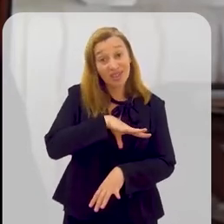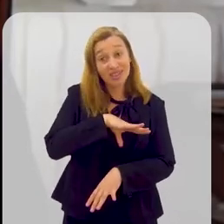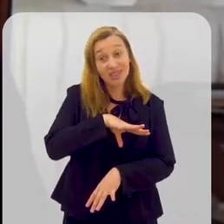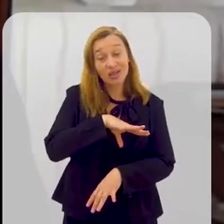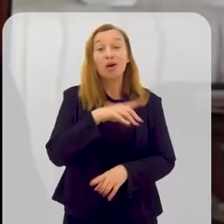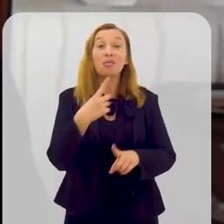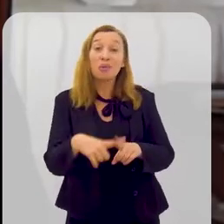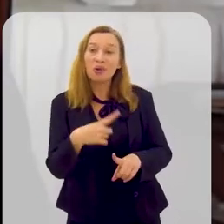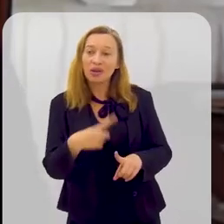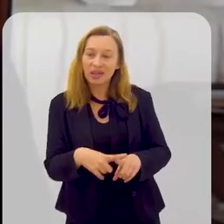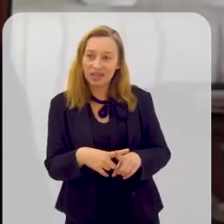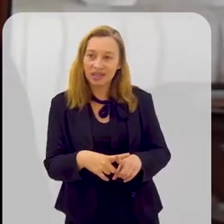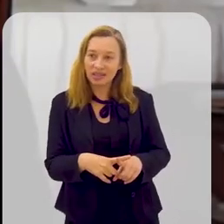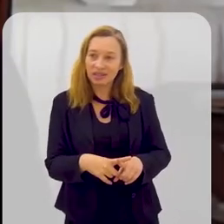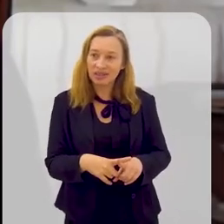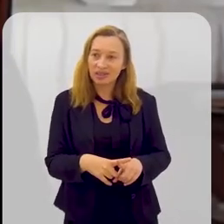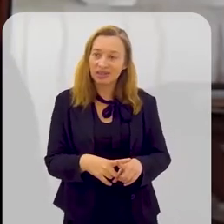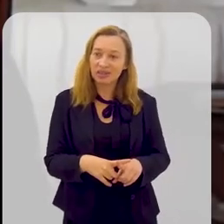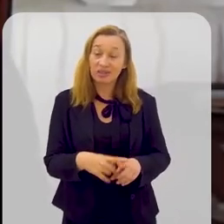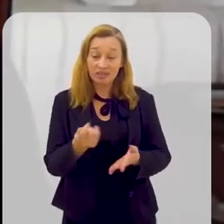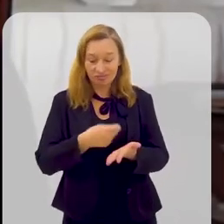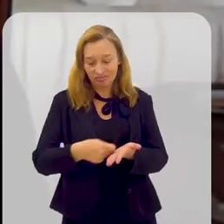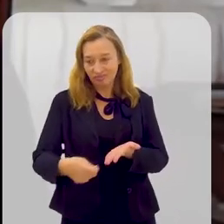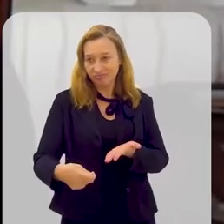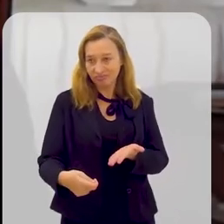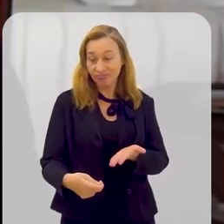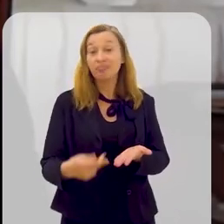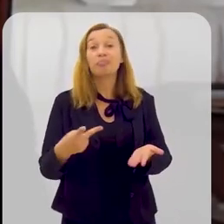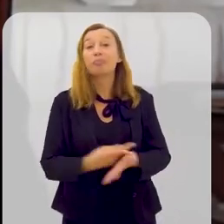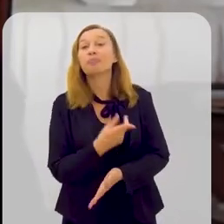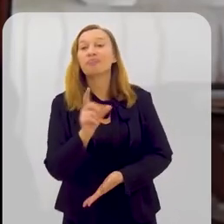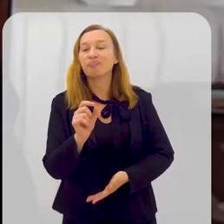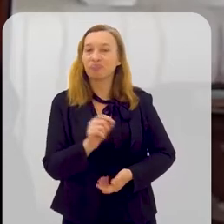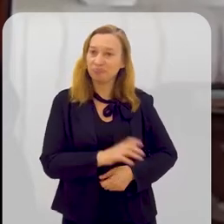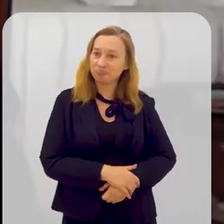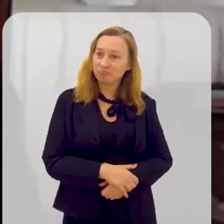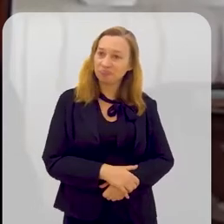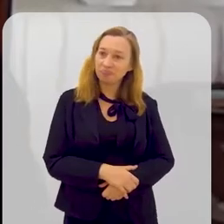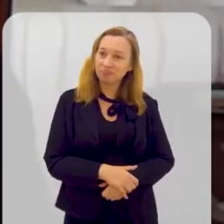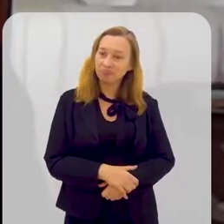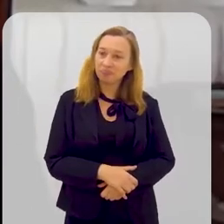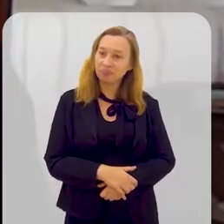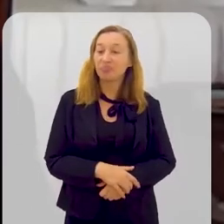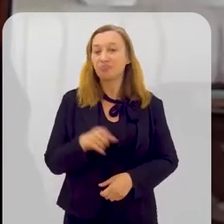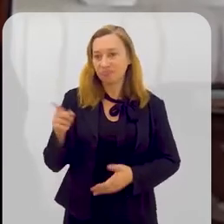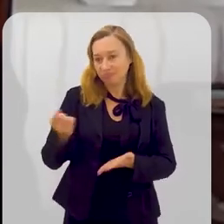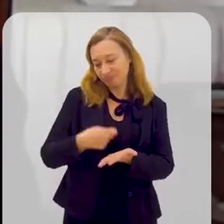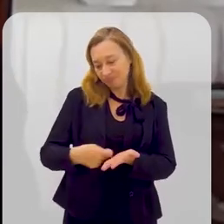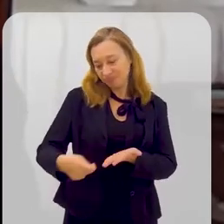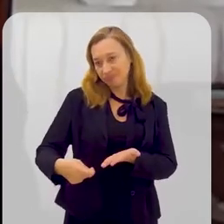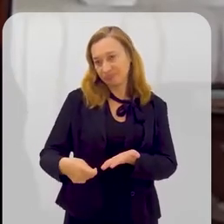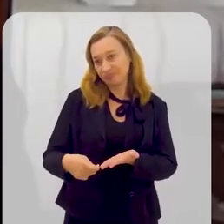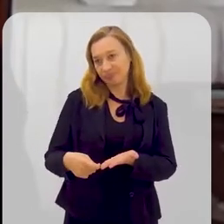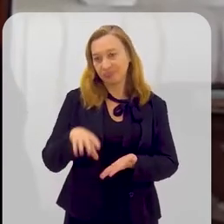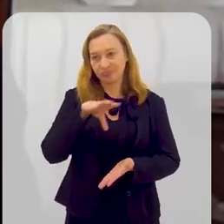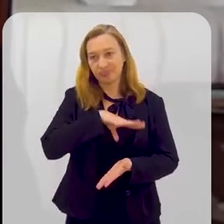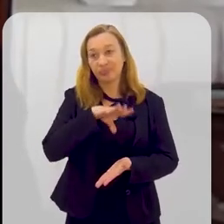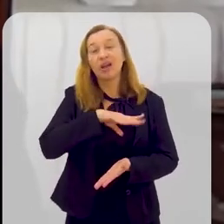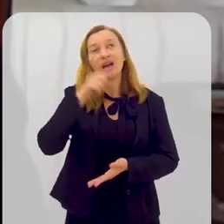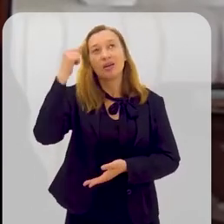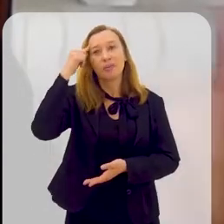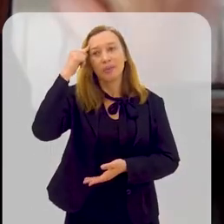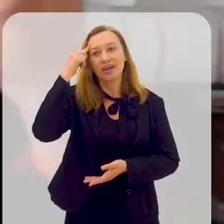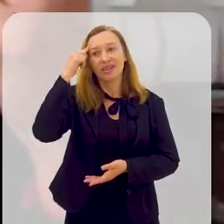da língua portuguesa porque na modalidade escrita o que que acontece para ele escrever